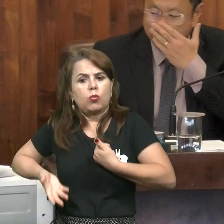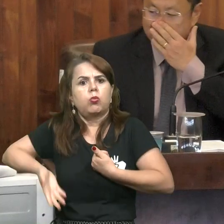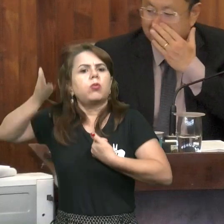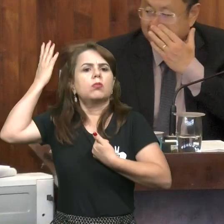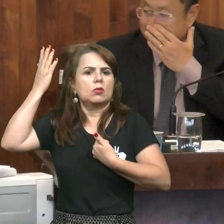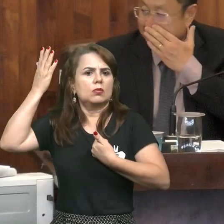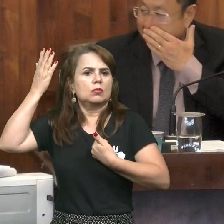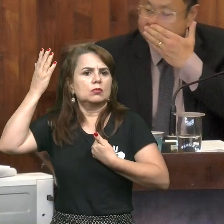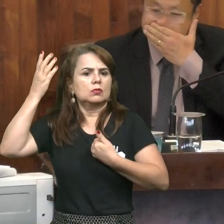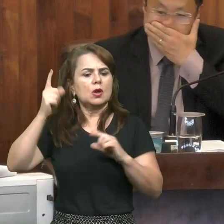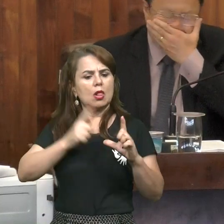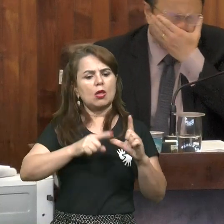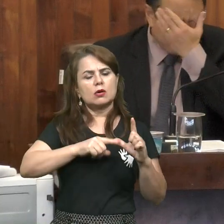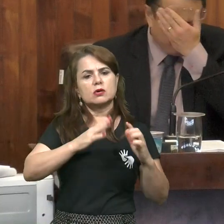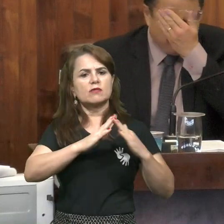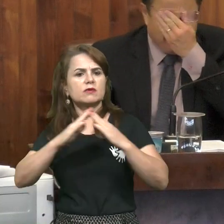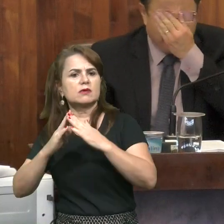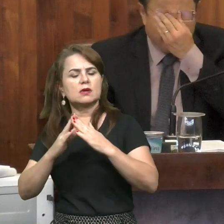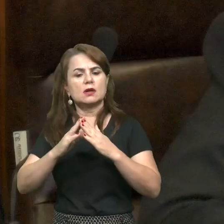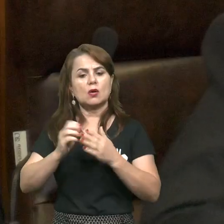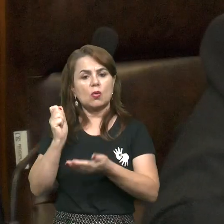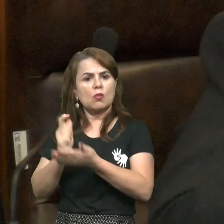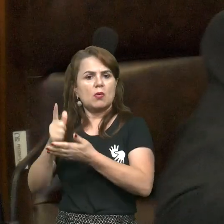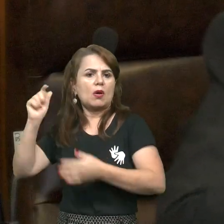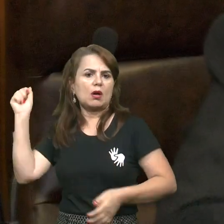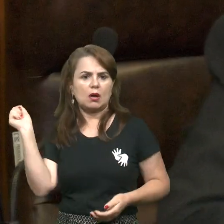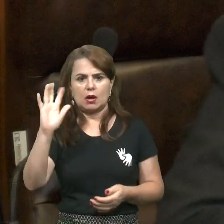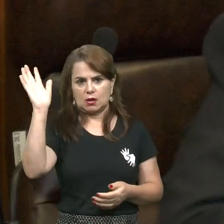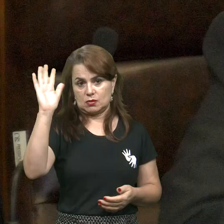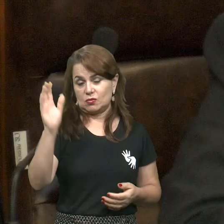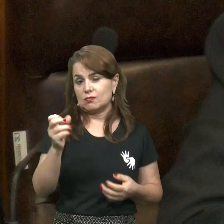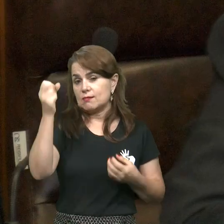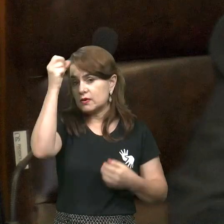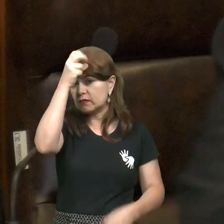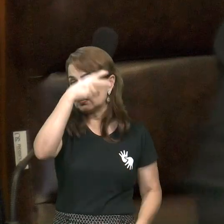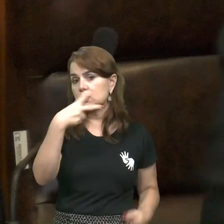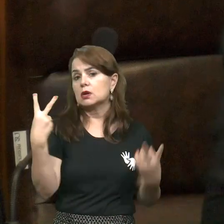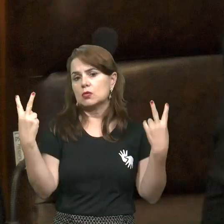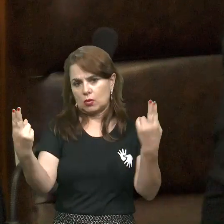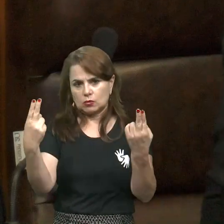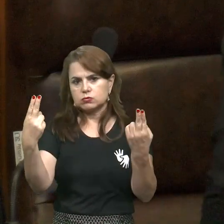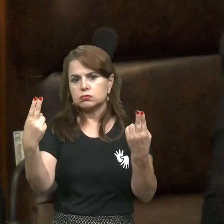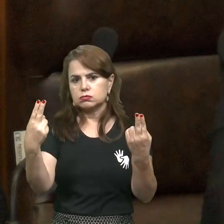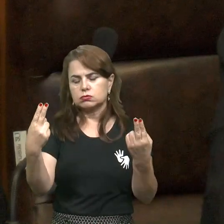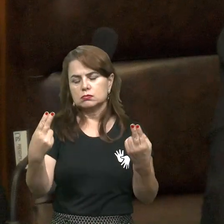loja vizinha. Mais ou menos isso que a prefeitura está fazendo. Mas vamos lá, vida que segue.